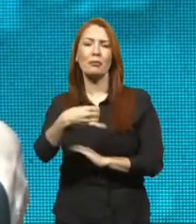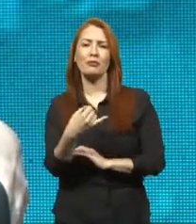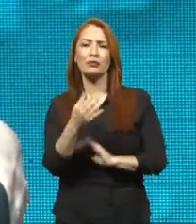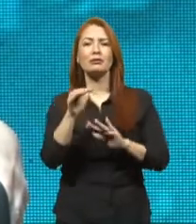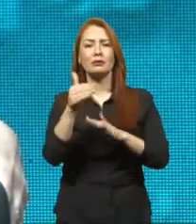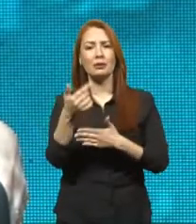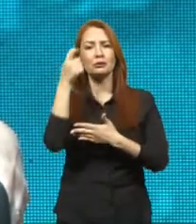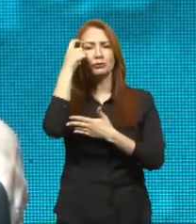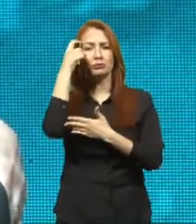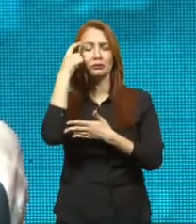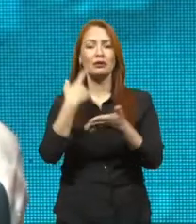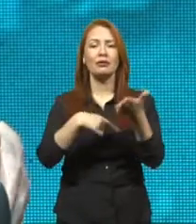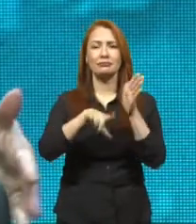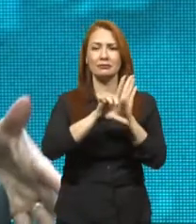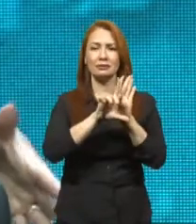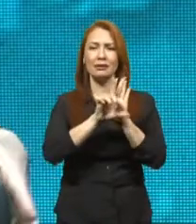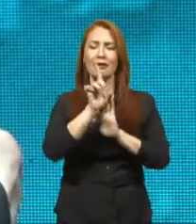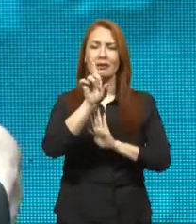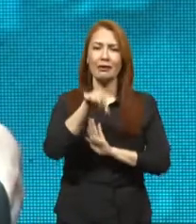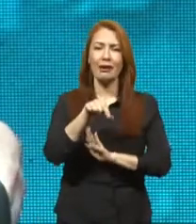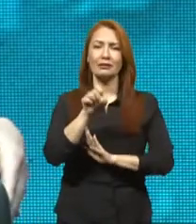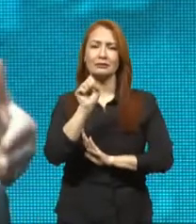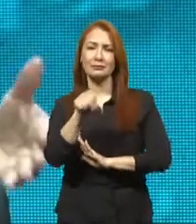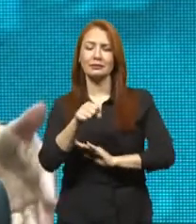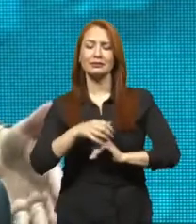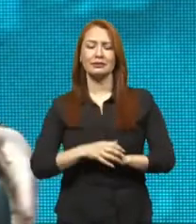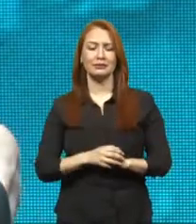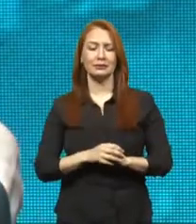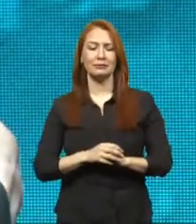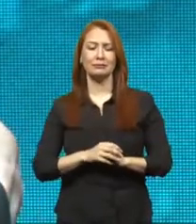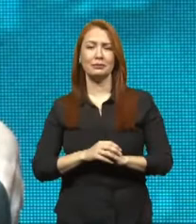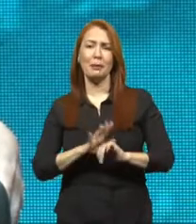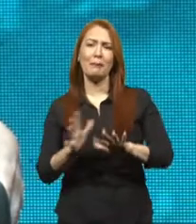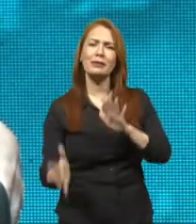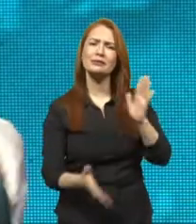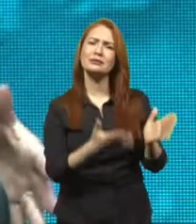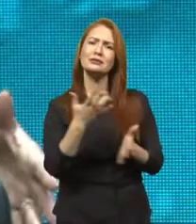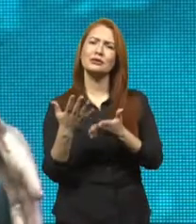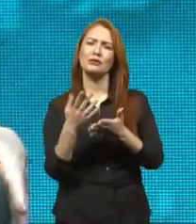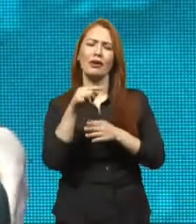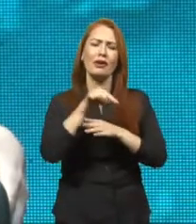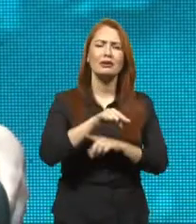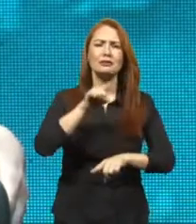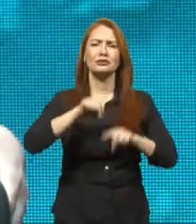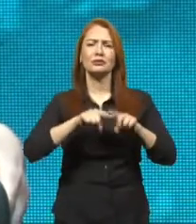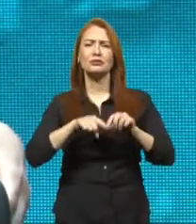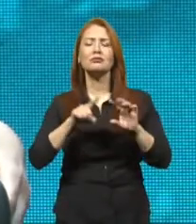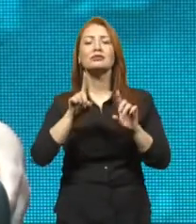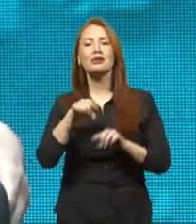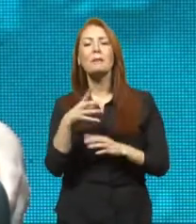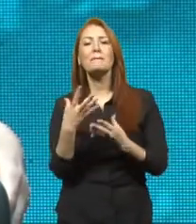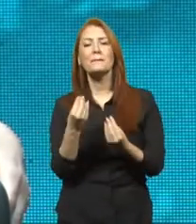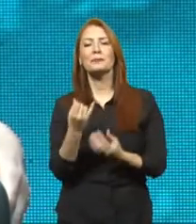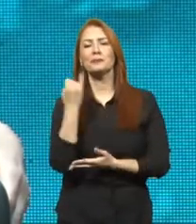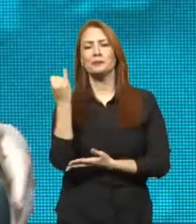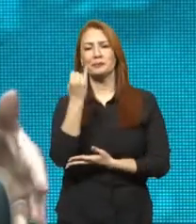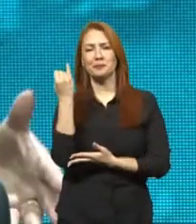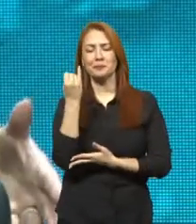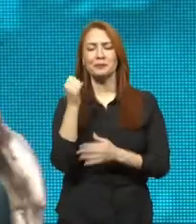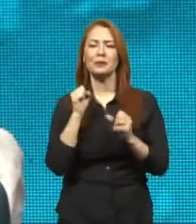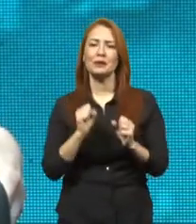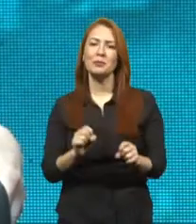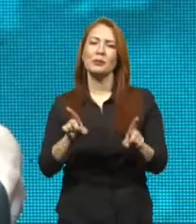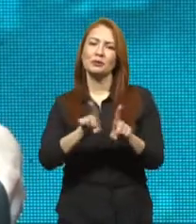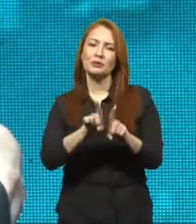essa legislação pode ser um divisor de águas, sim, para impulsionar essa atividade, que é extremamente importante e que pode